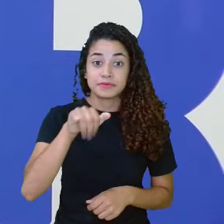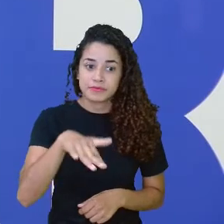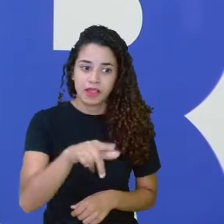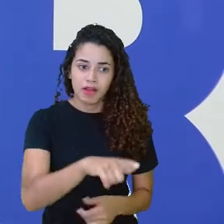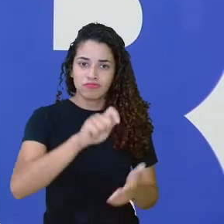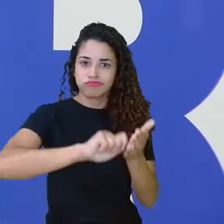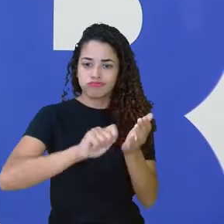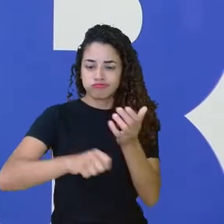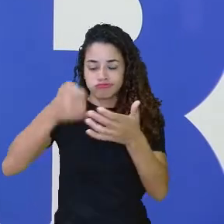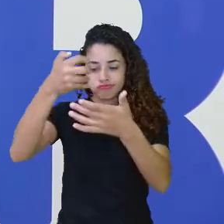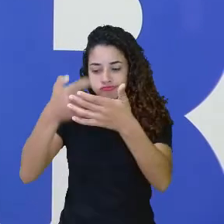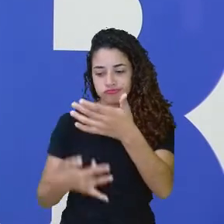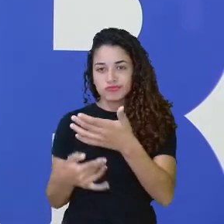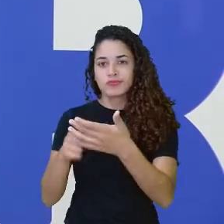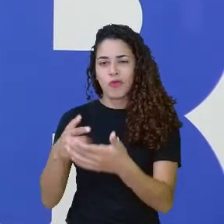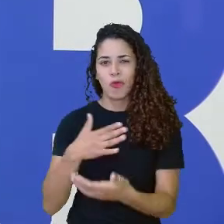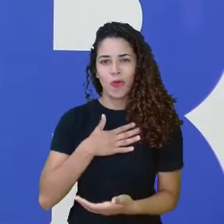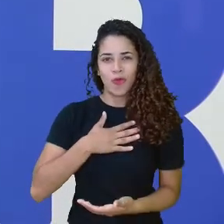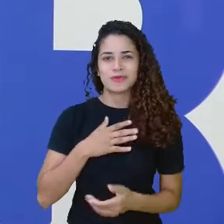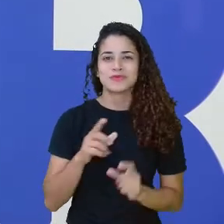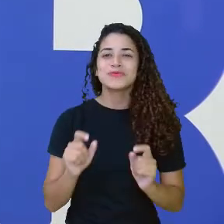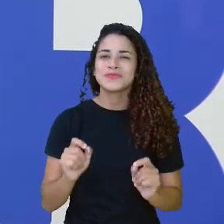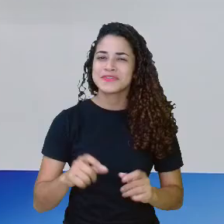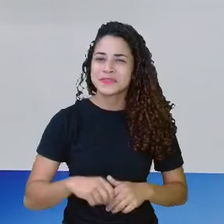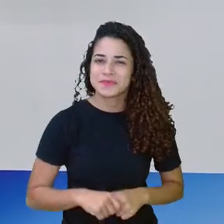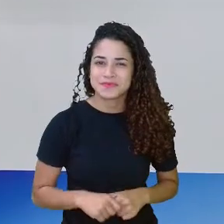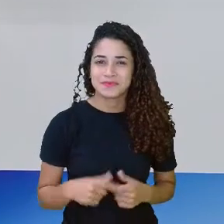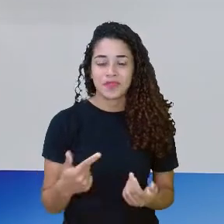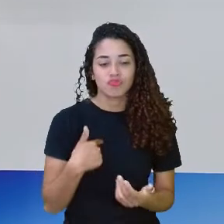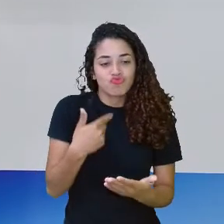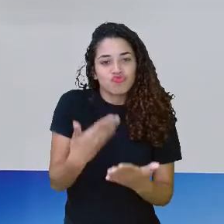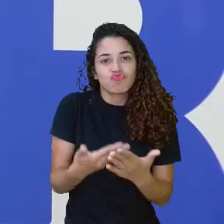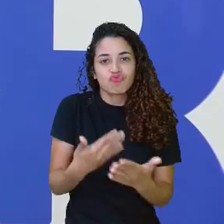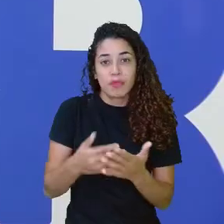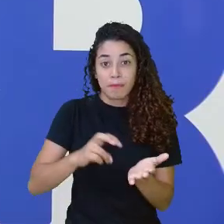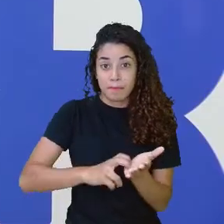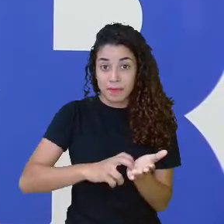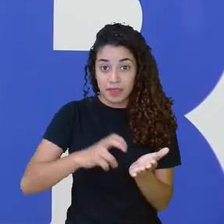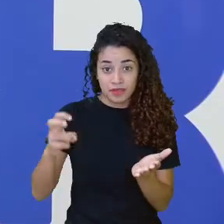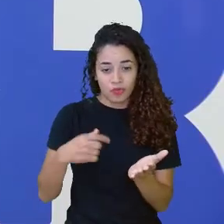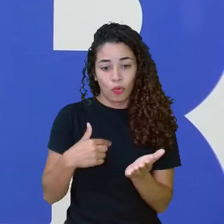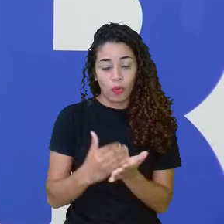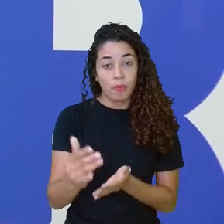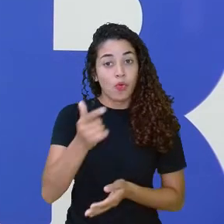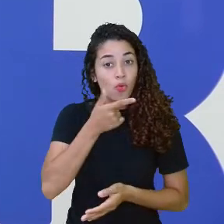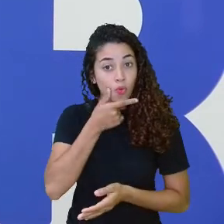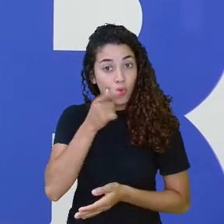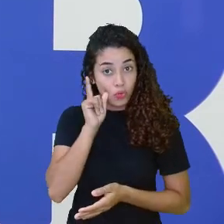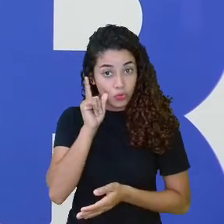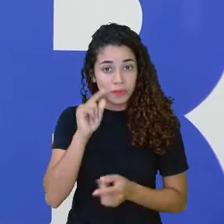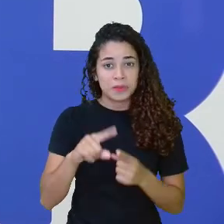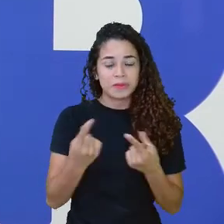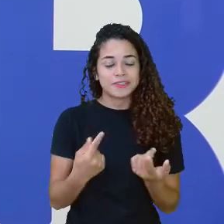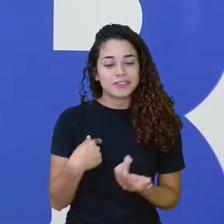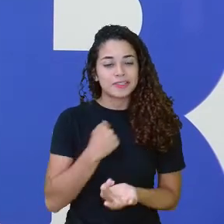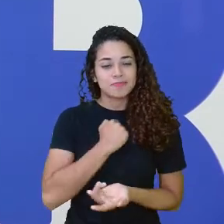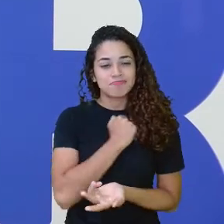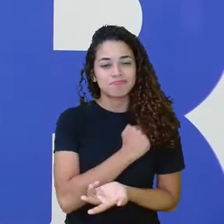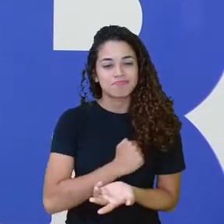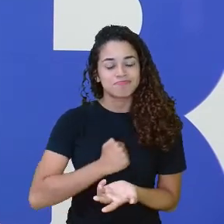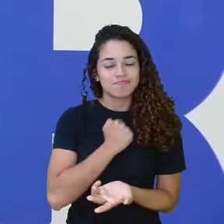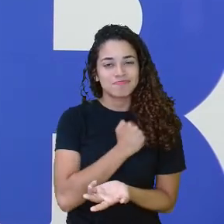Yasmin. Vou compartilhar aqui com a professora Márcia. Eu estou estudando de manhã, comecei ontem, mas fiquei com saudade